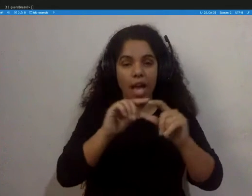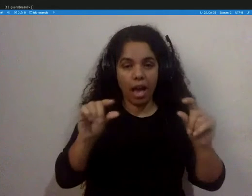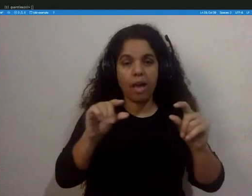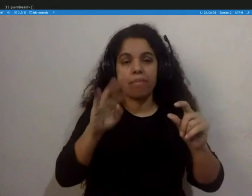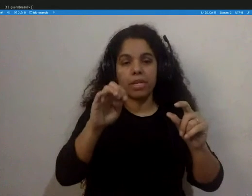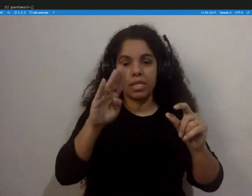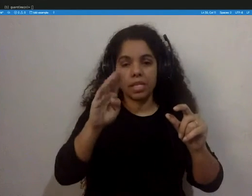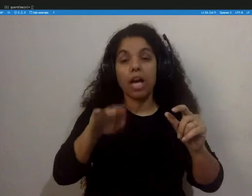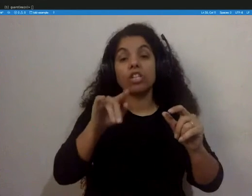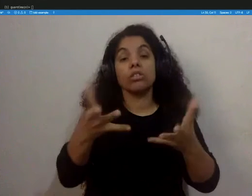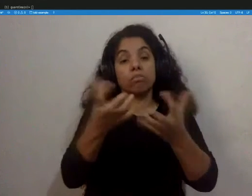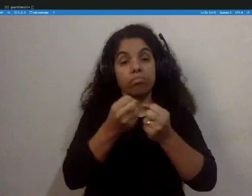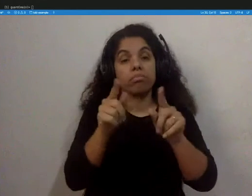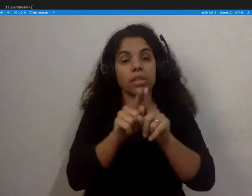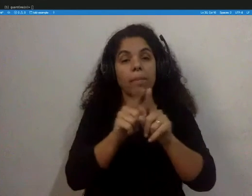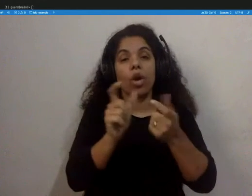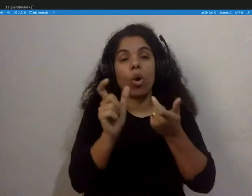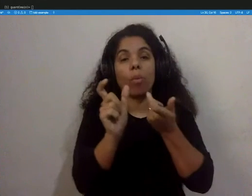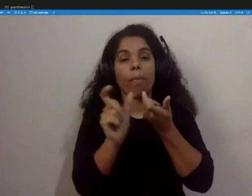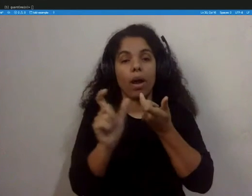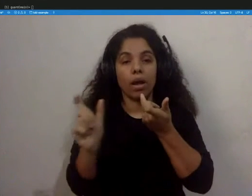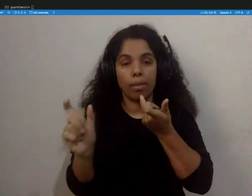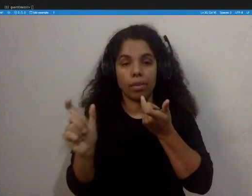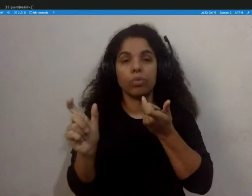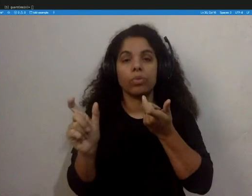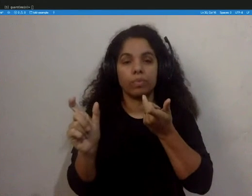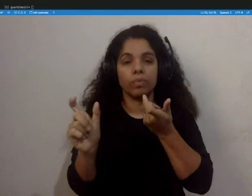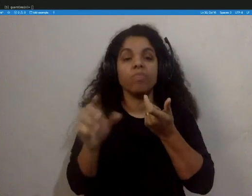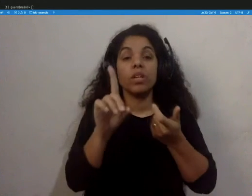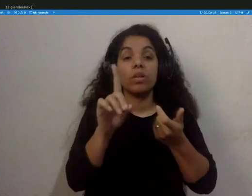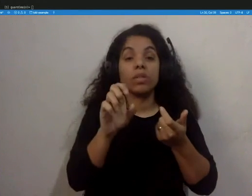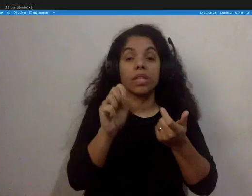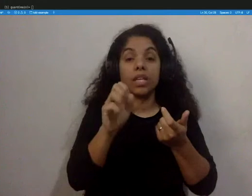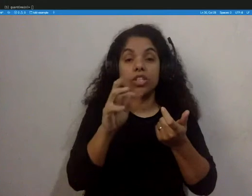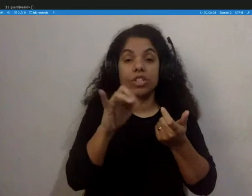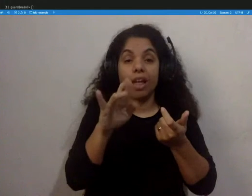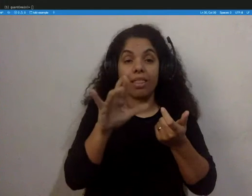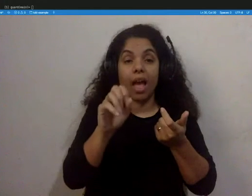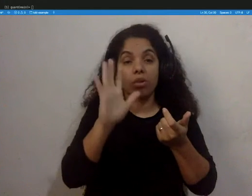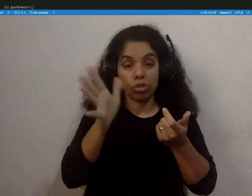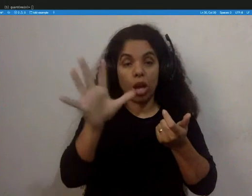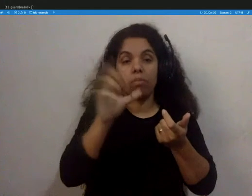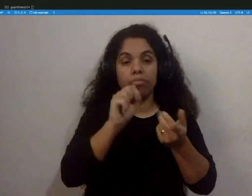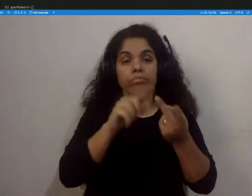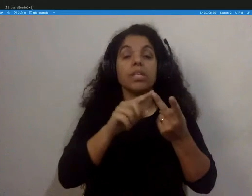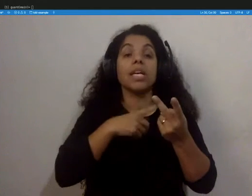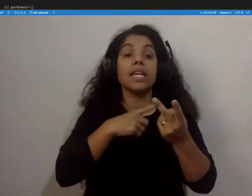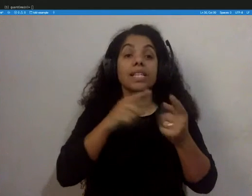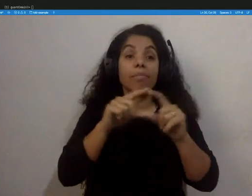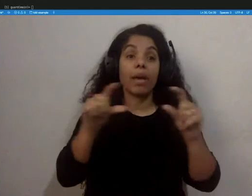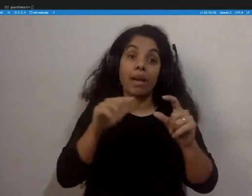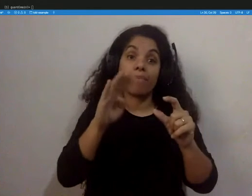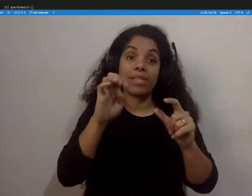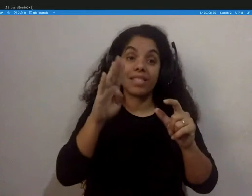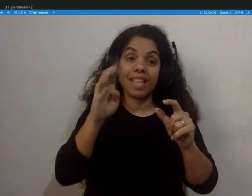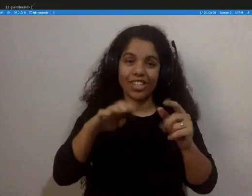e que ele receba como parâmetro o destinatário, que a gente já pegou, certo? E a mensagem também.